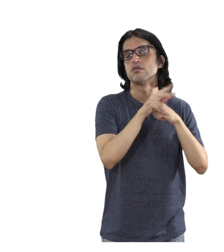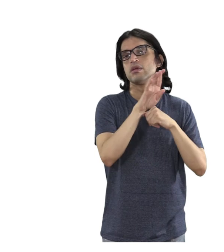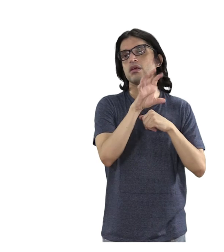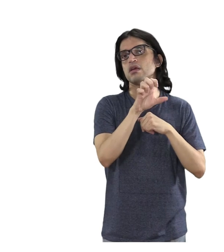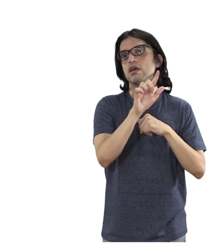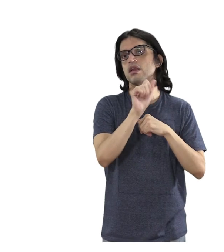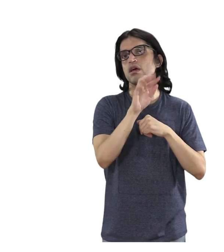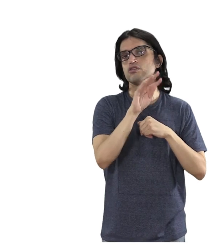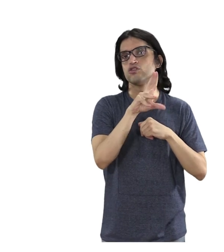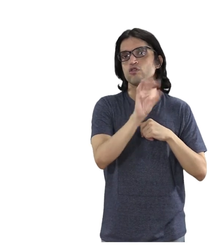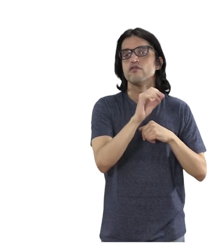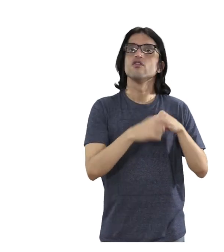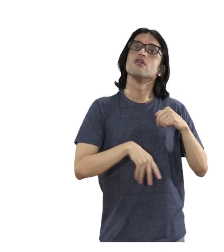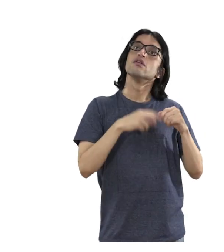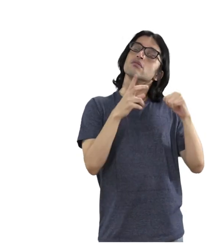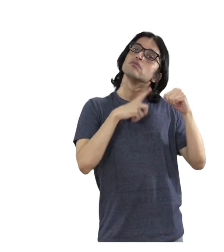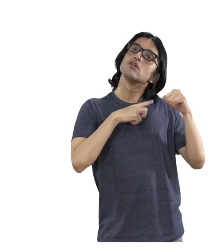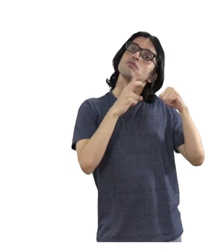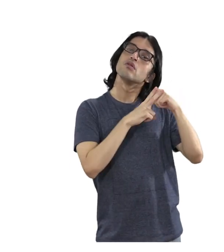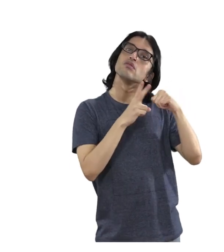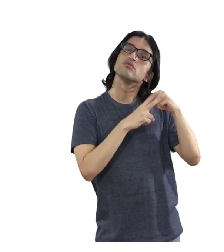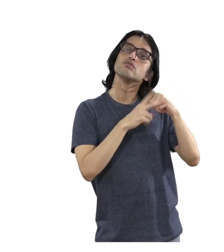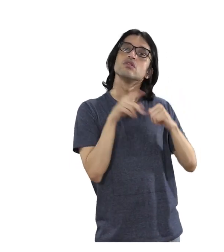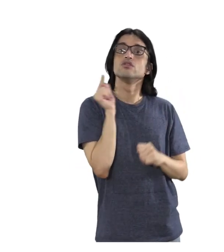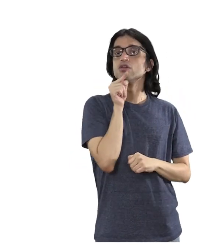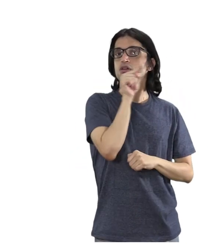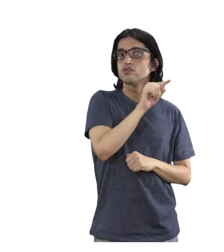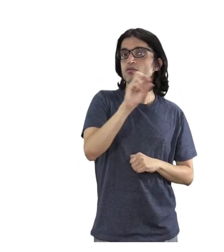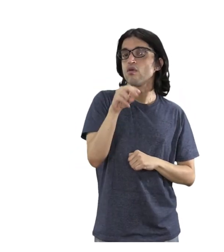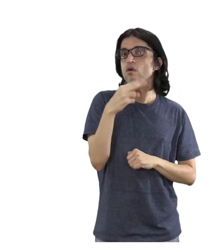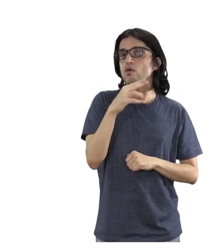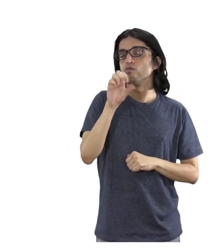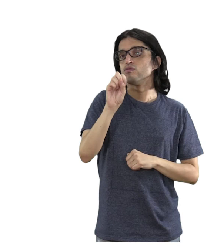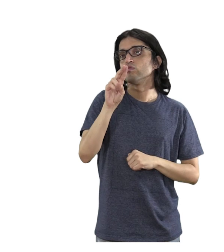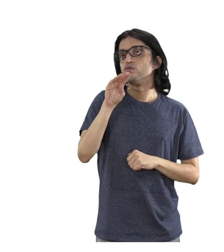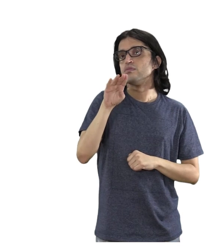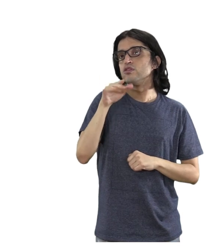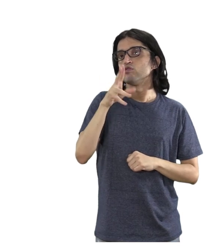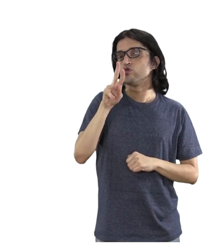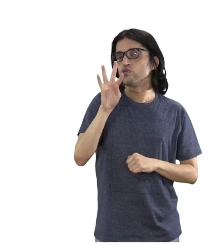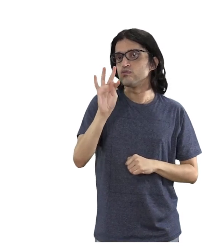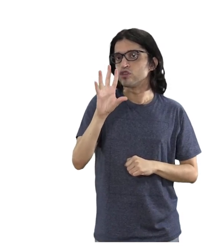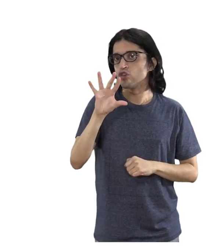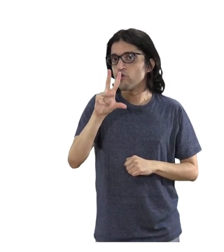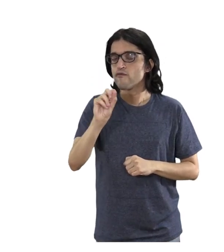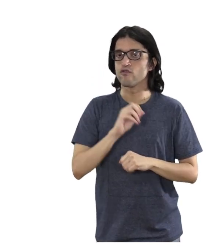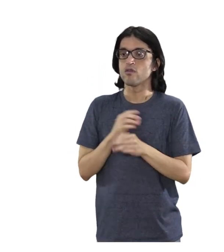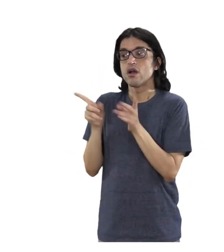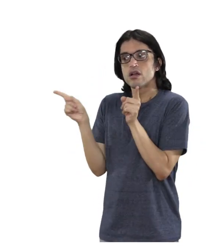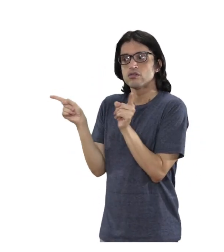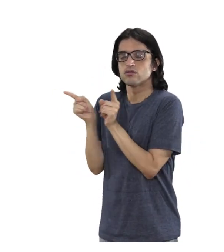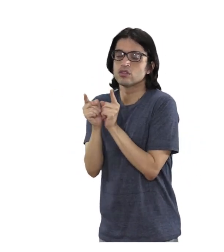contêm verbos no modo indicativo ou subjuntivo. As reduzidas apresentam as seguintes